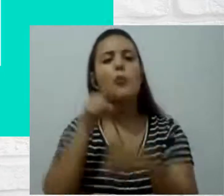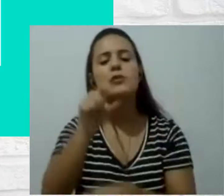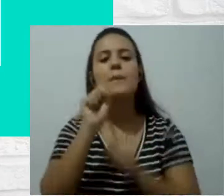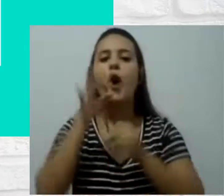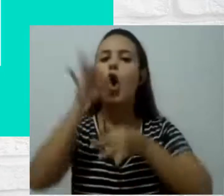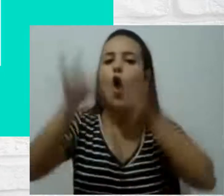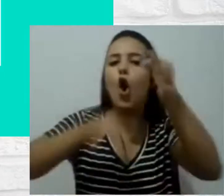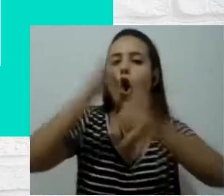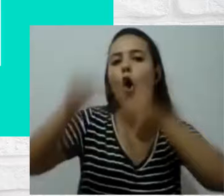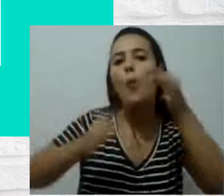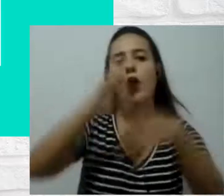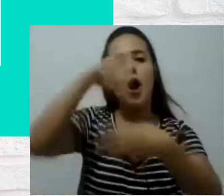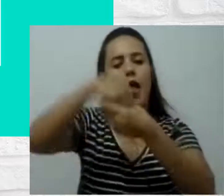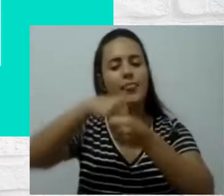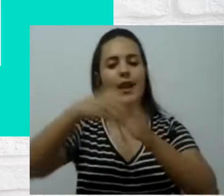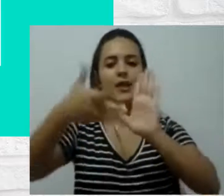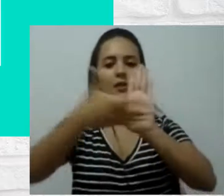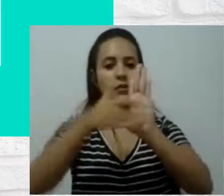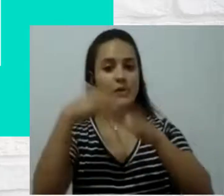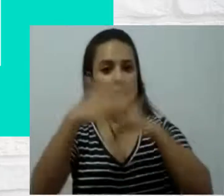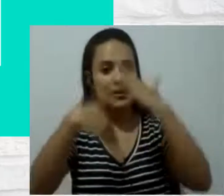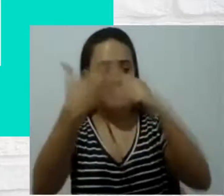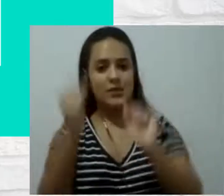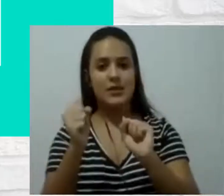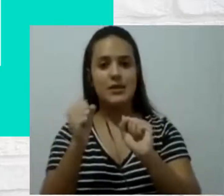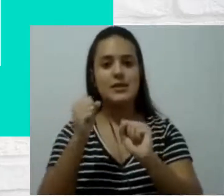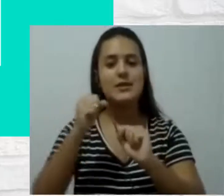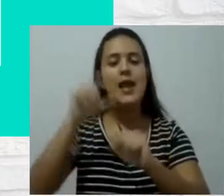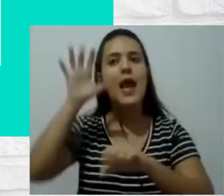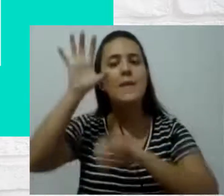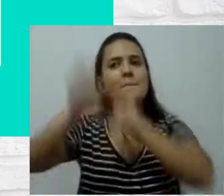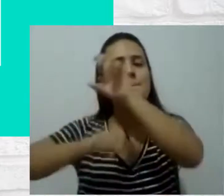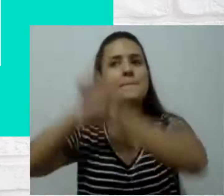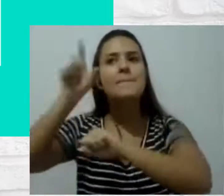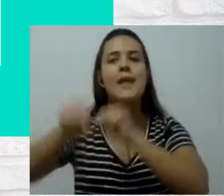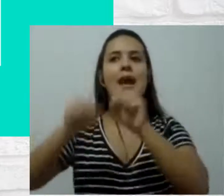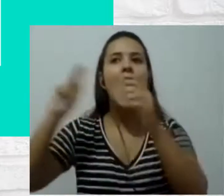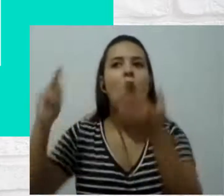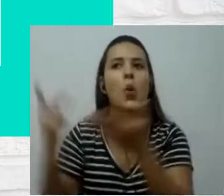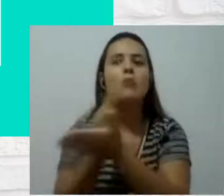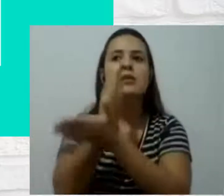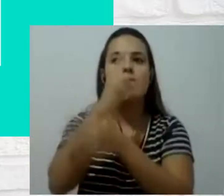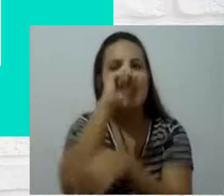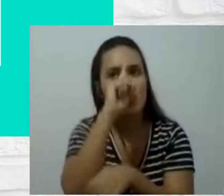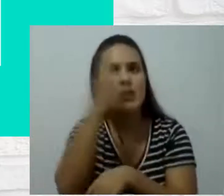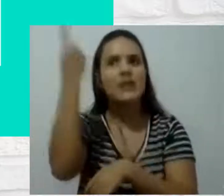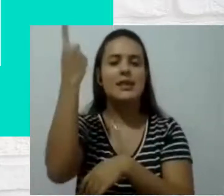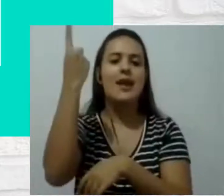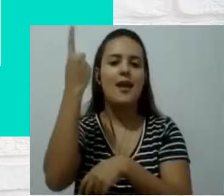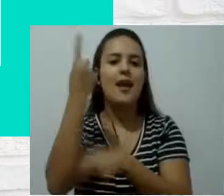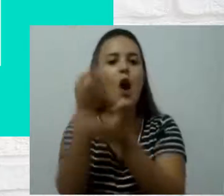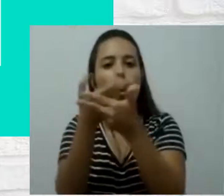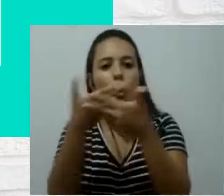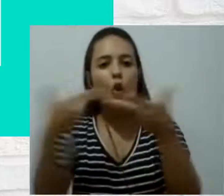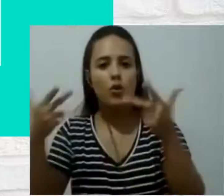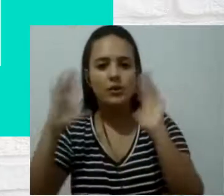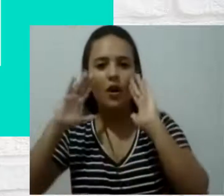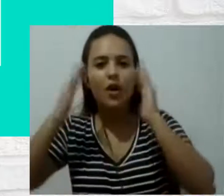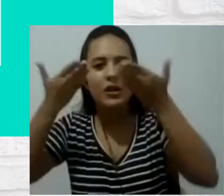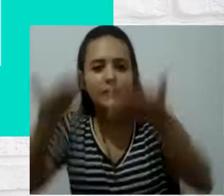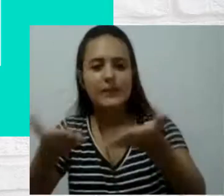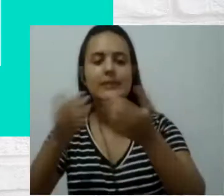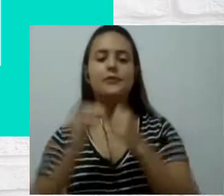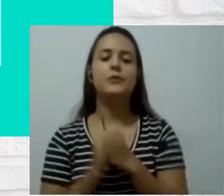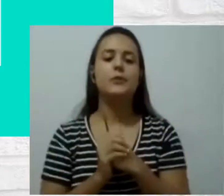dicas para desenvolver uma introdução, como é que você pode argumentar no desenvolvimento, buscar fatos,